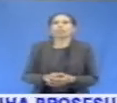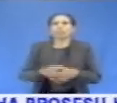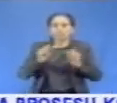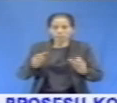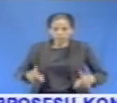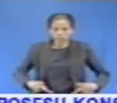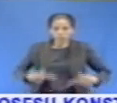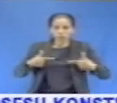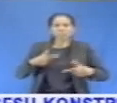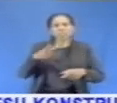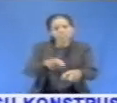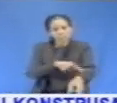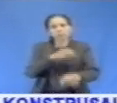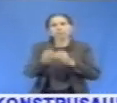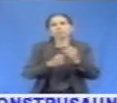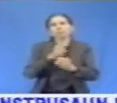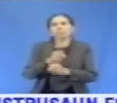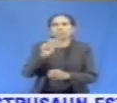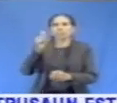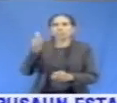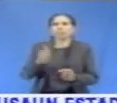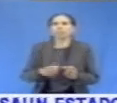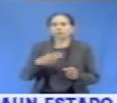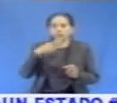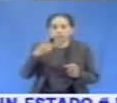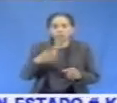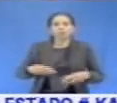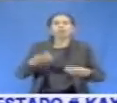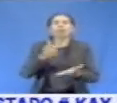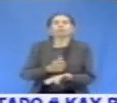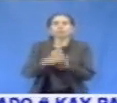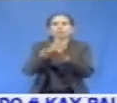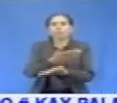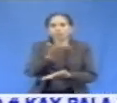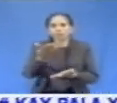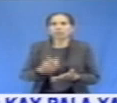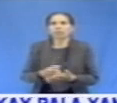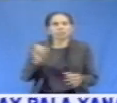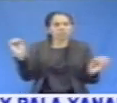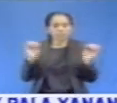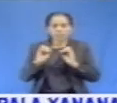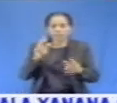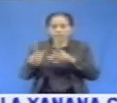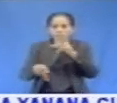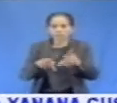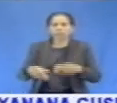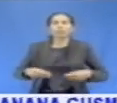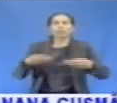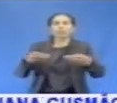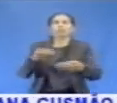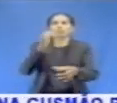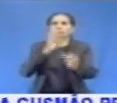tinha saludo, mas se é uma garantia de negra. A lá e a Eva ainda estou garantindo.